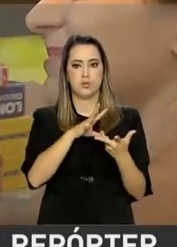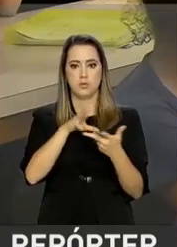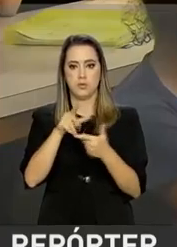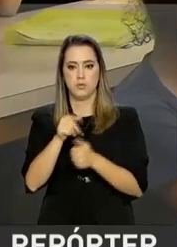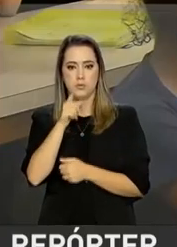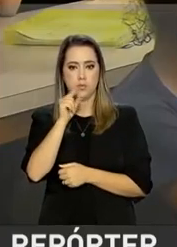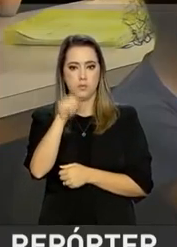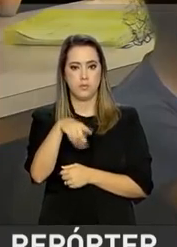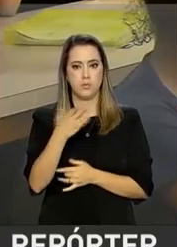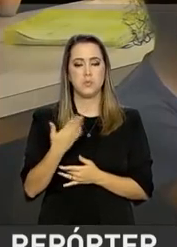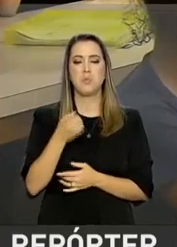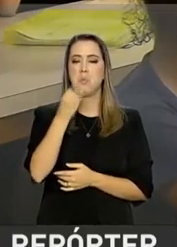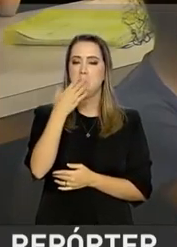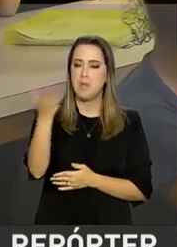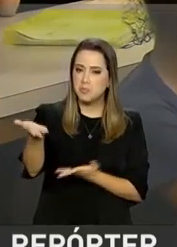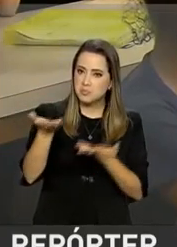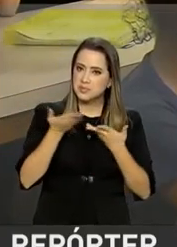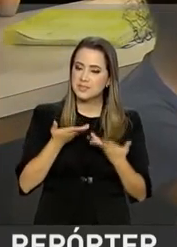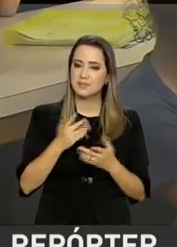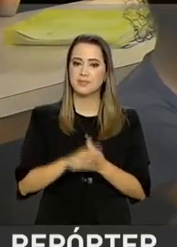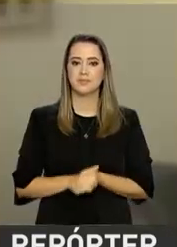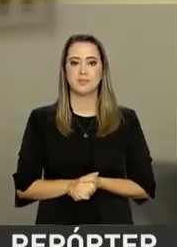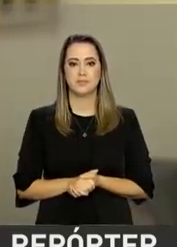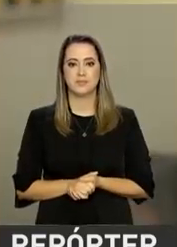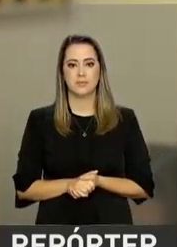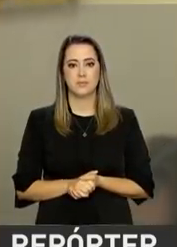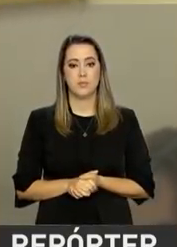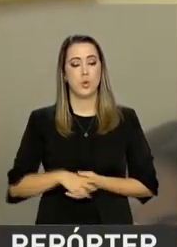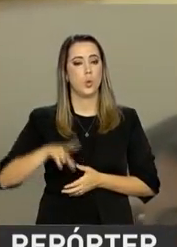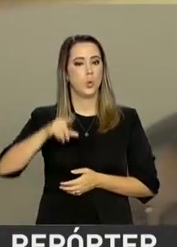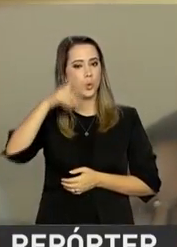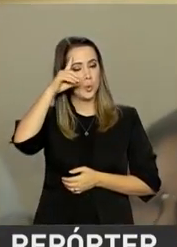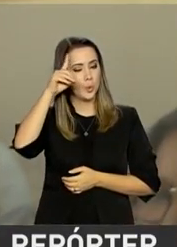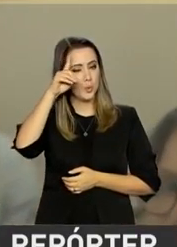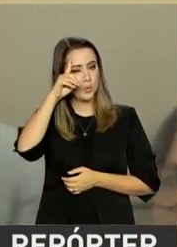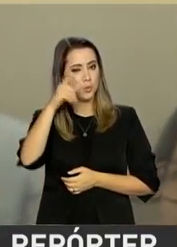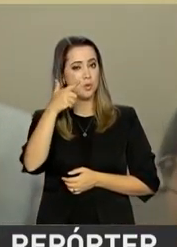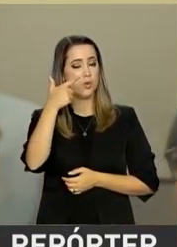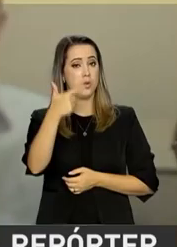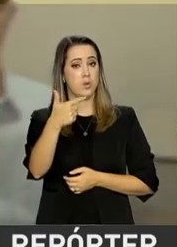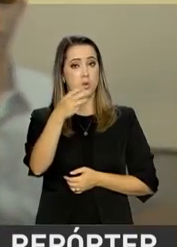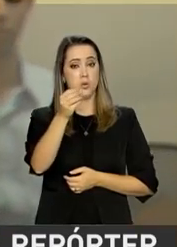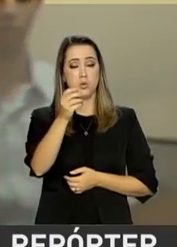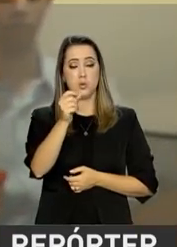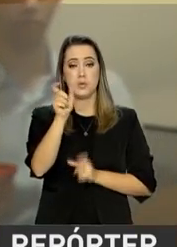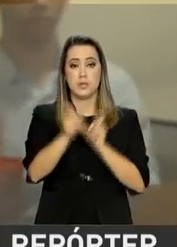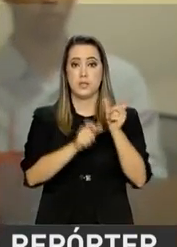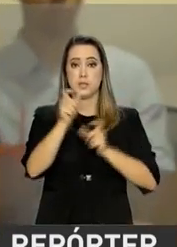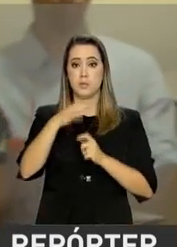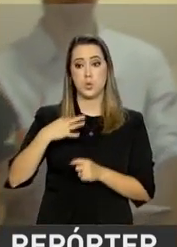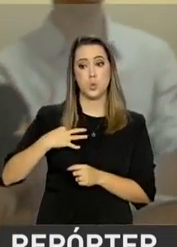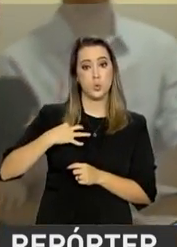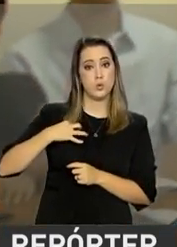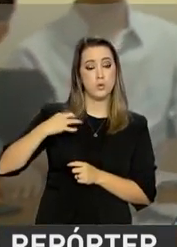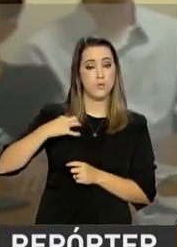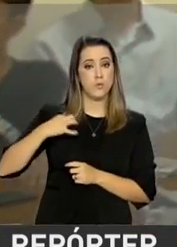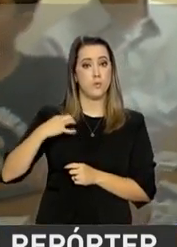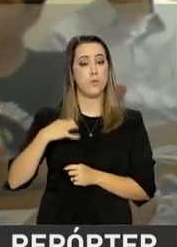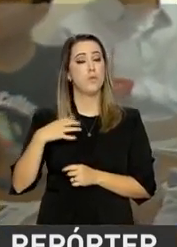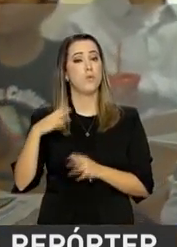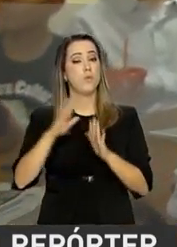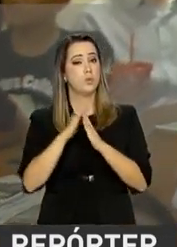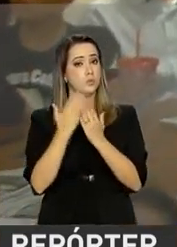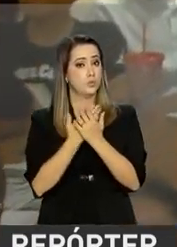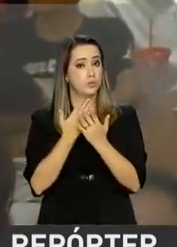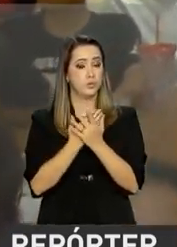da Água será com certeza bem recebido. Diariamente, cerca de 200 voluntários da rede pública de ensino do Distrito